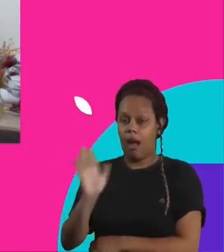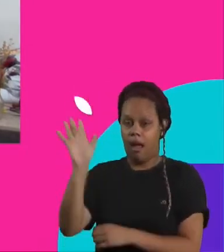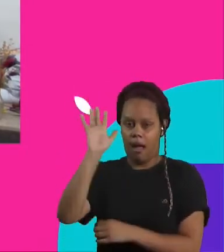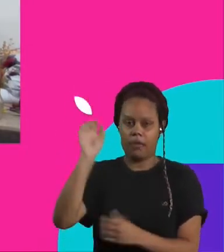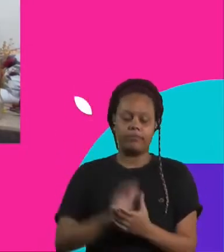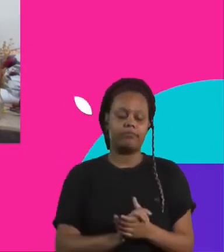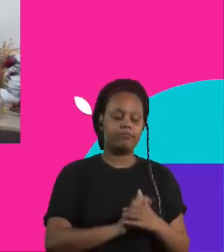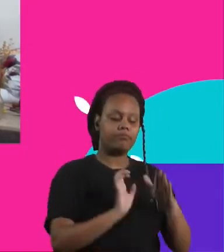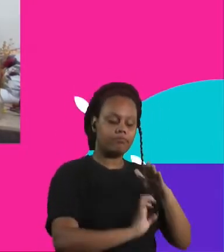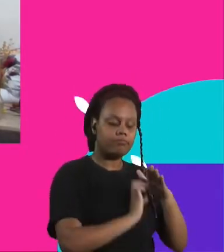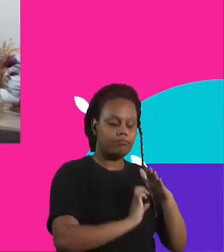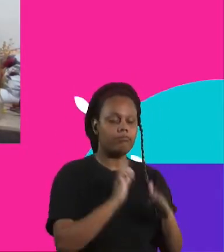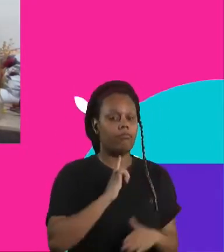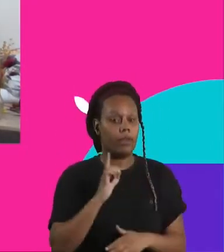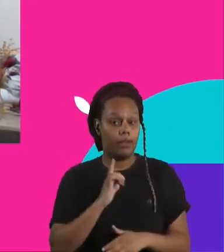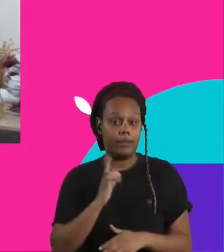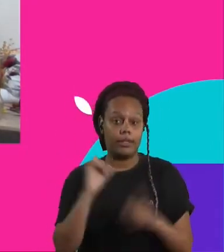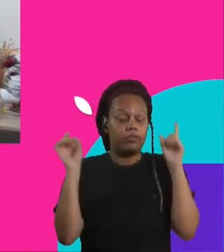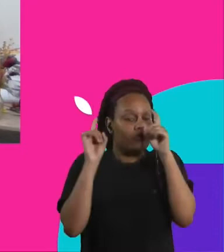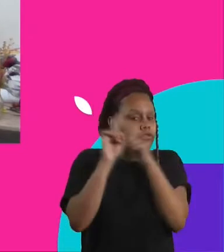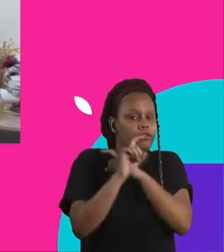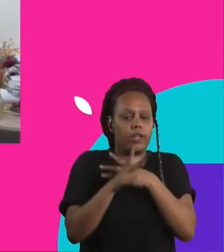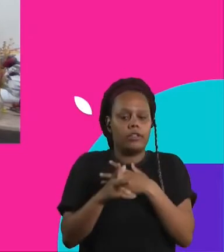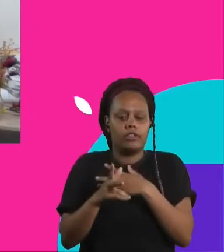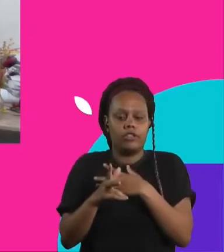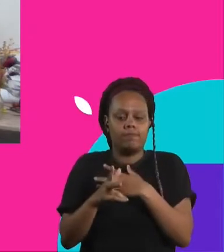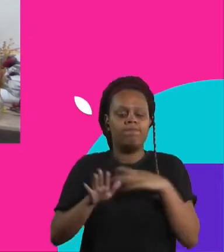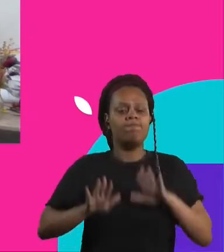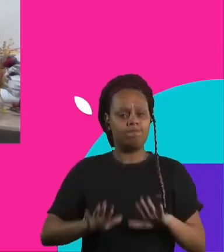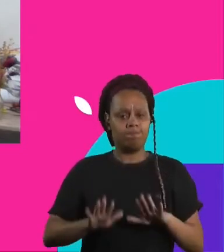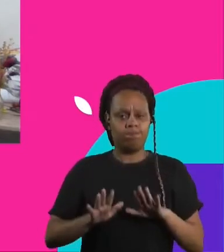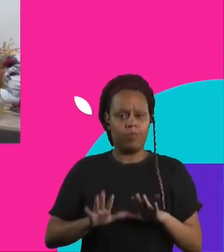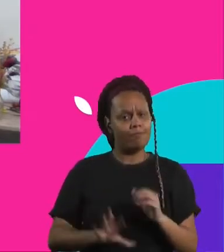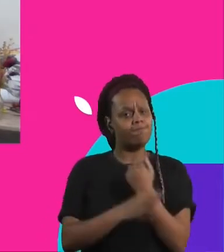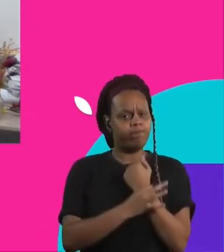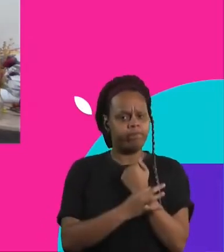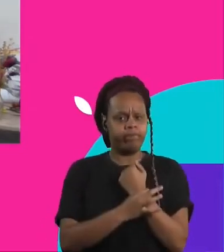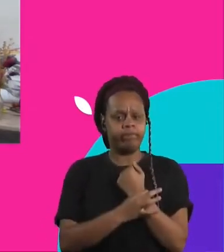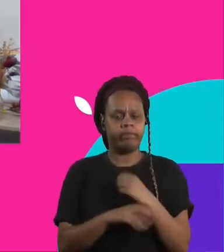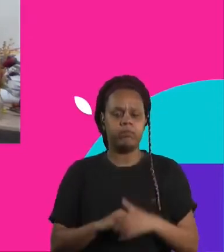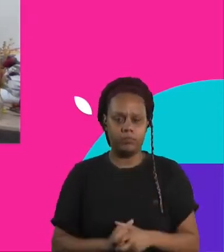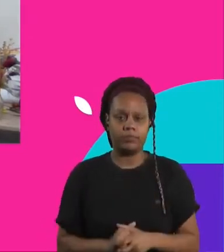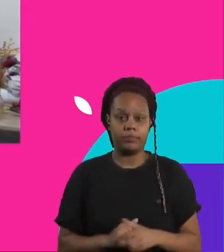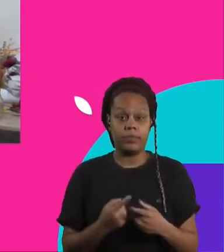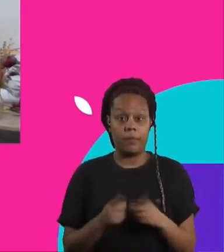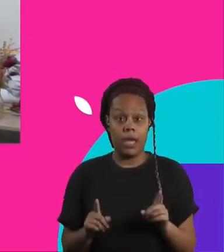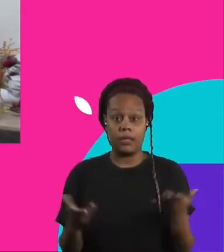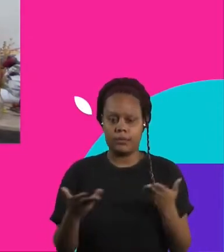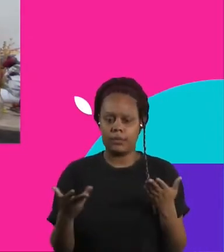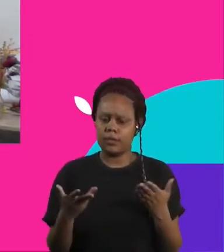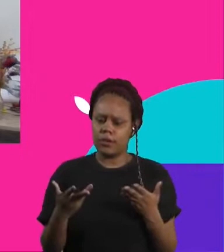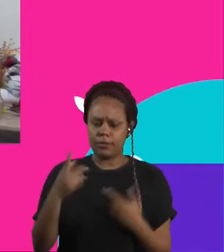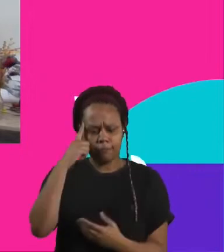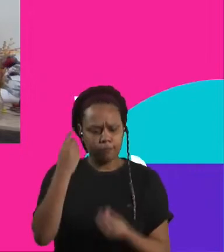desafios, né? Como parar em pé, por exemplo, financeiramente. E aí, de repente, a gente apresenta mais esse pratinho, né? Agora você precisa também mensurar